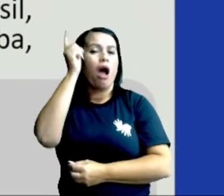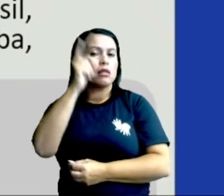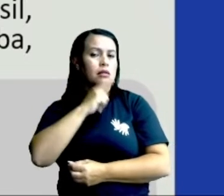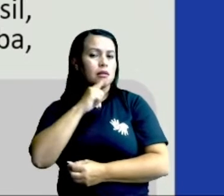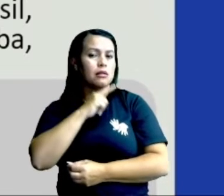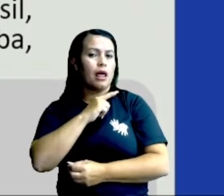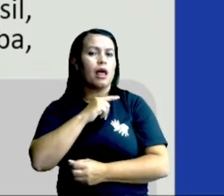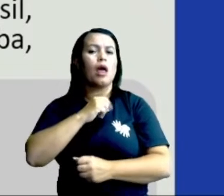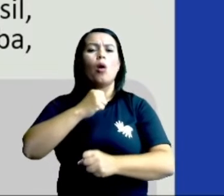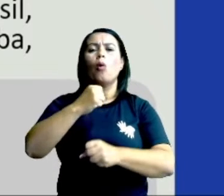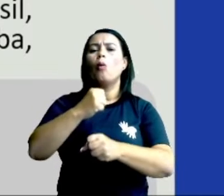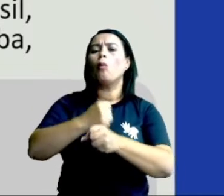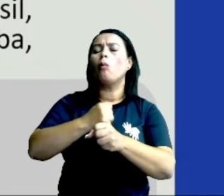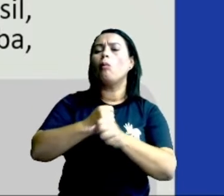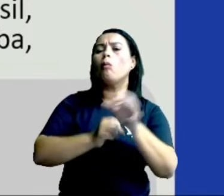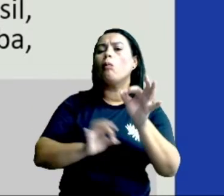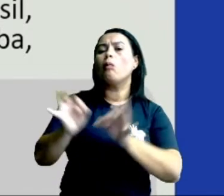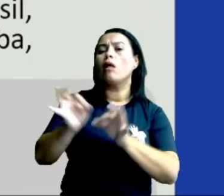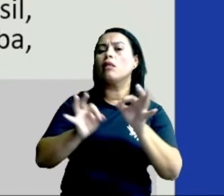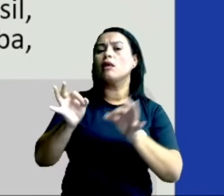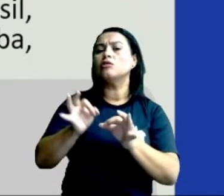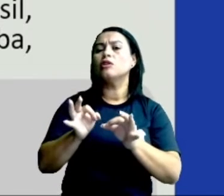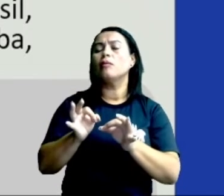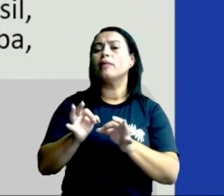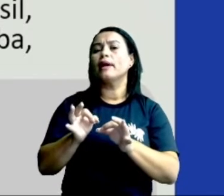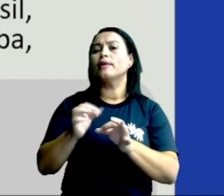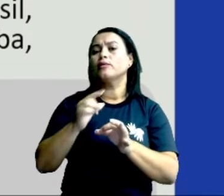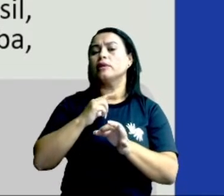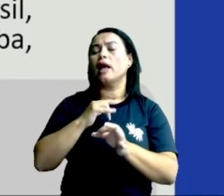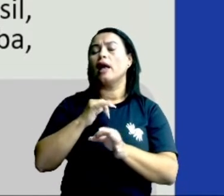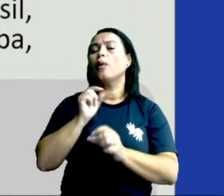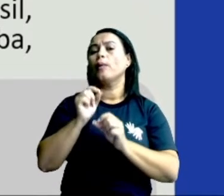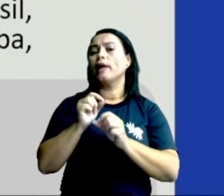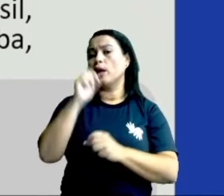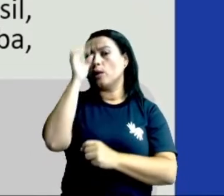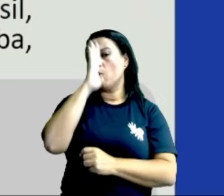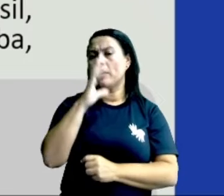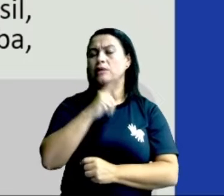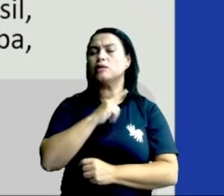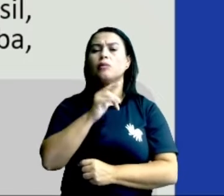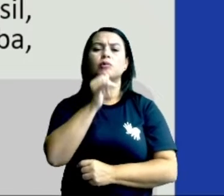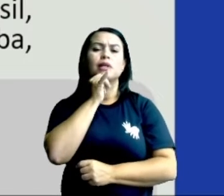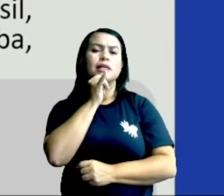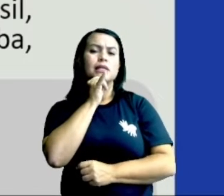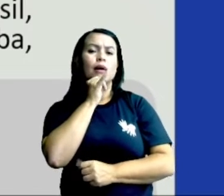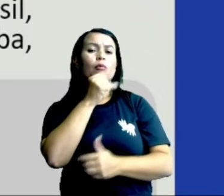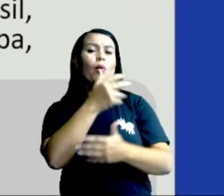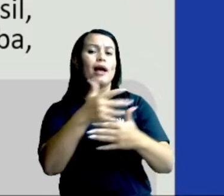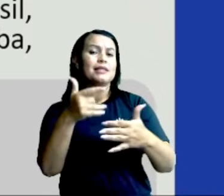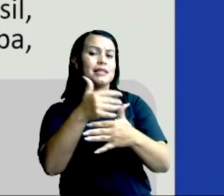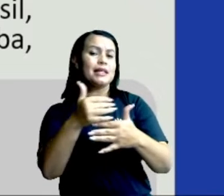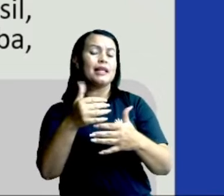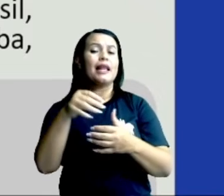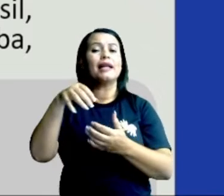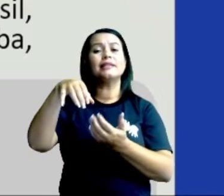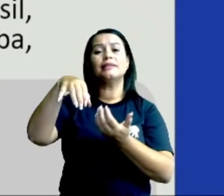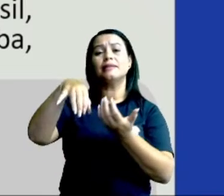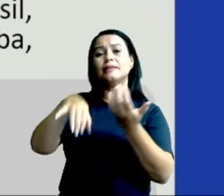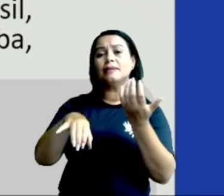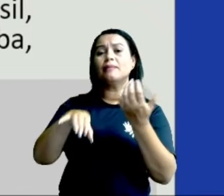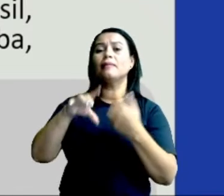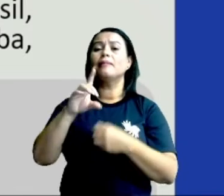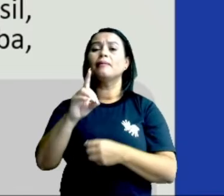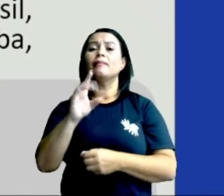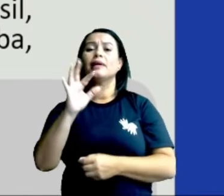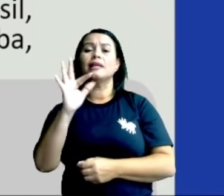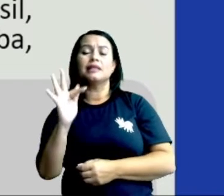associadas com uma finalidade de caráter geopolítico, né? No Brasil, temos como exemplo a cidade de Brasília, Goiânia,